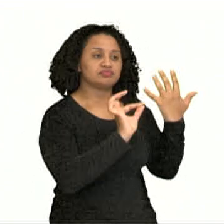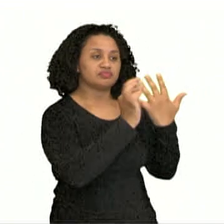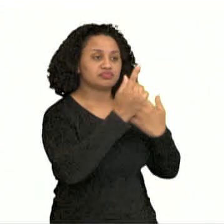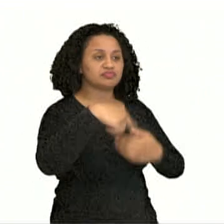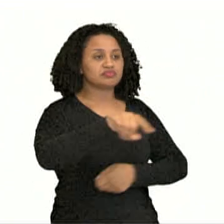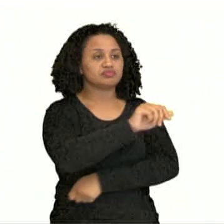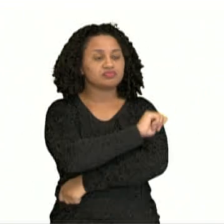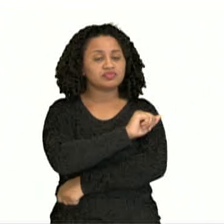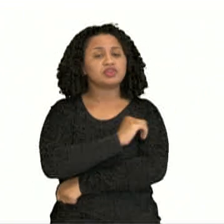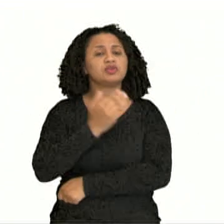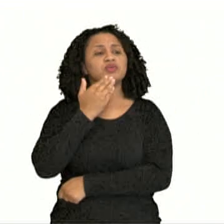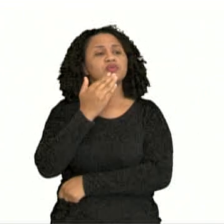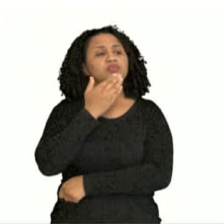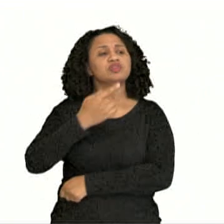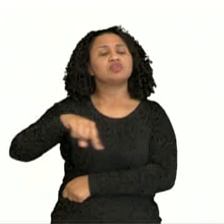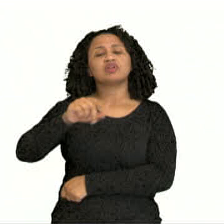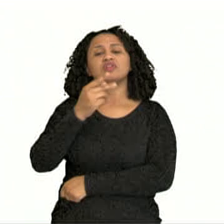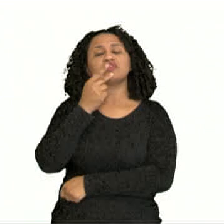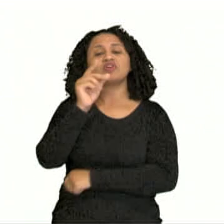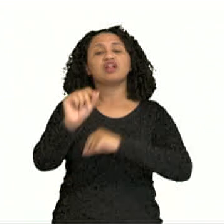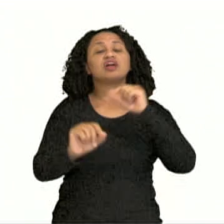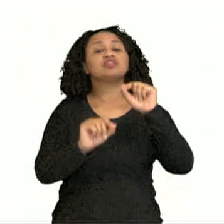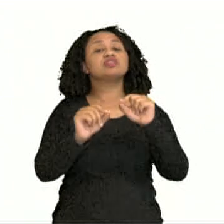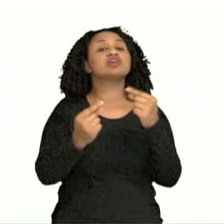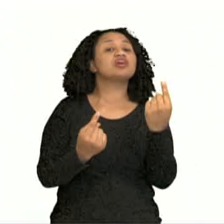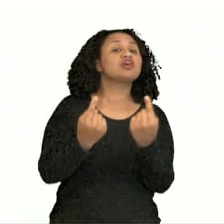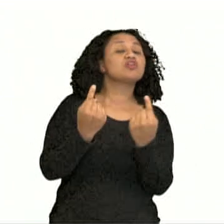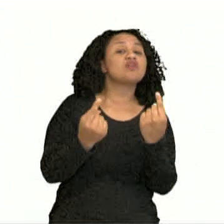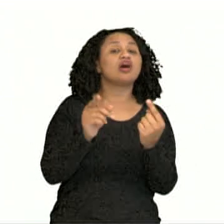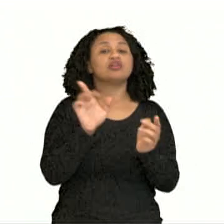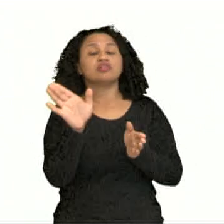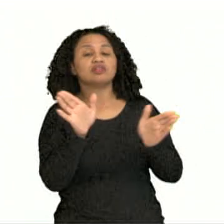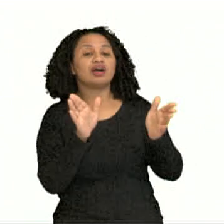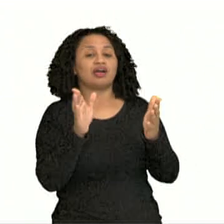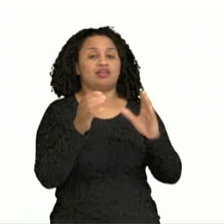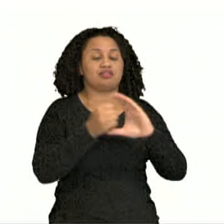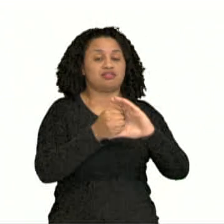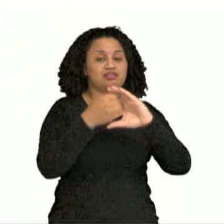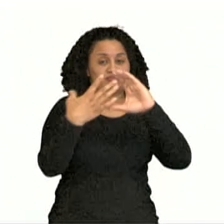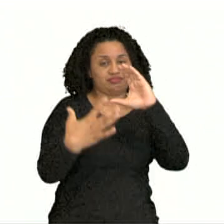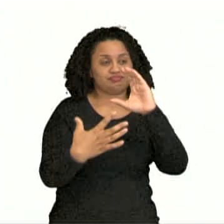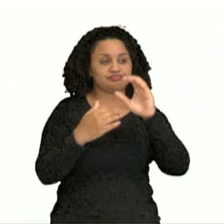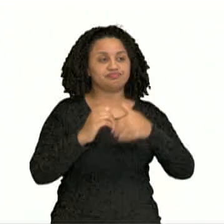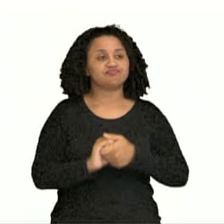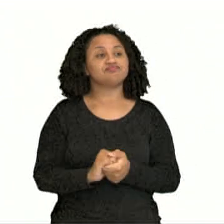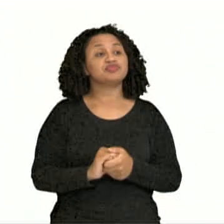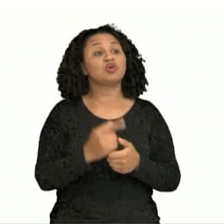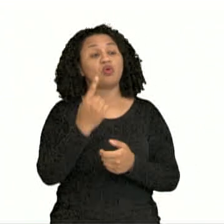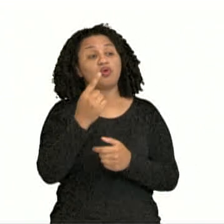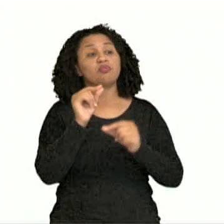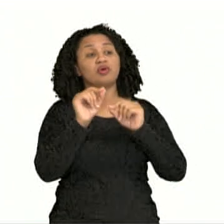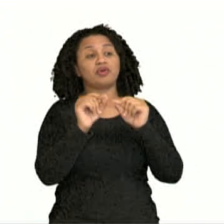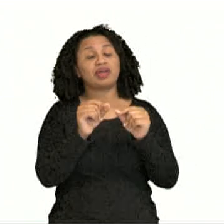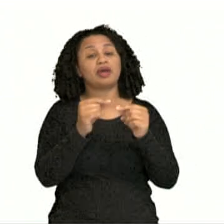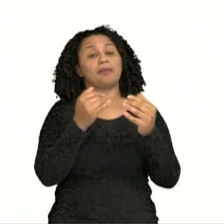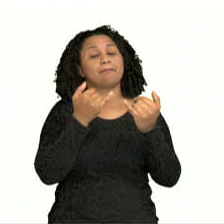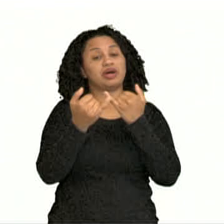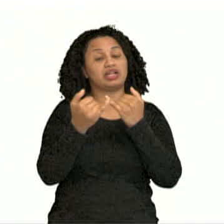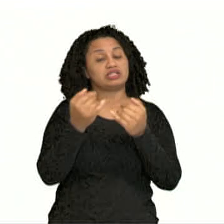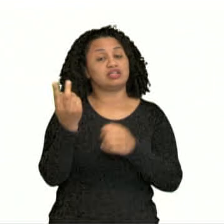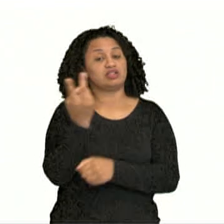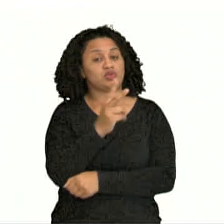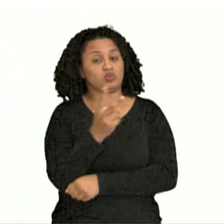e pediu que eles citassem a quem pertence cada uma dessas características, sendo uma delas comum para